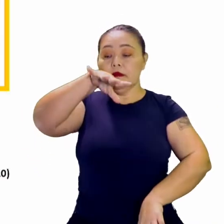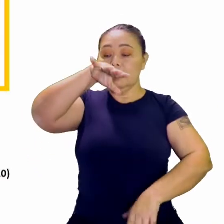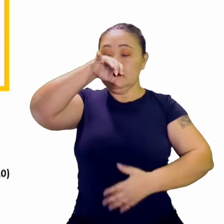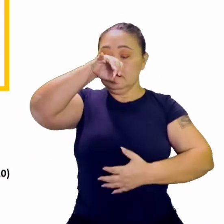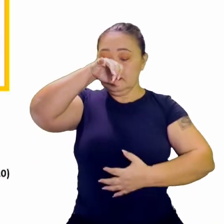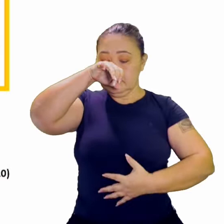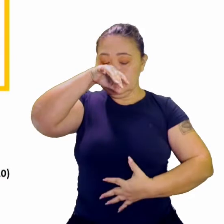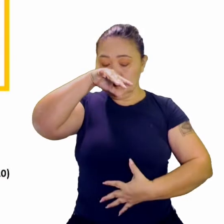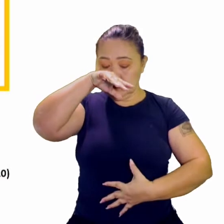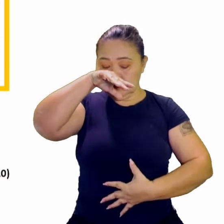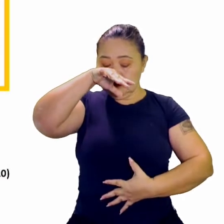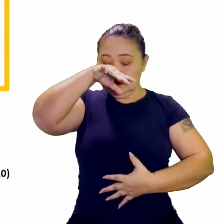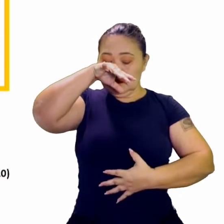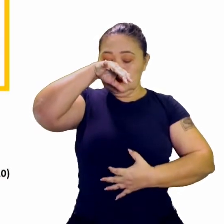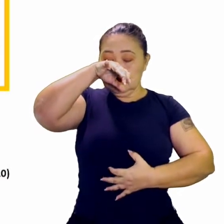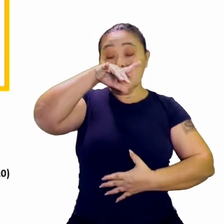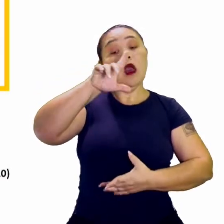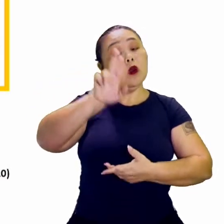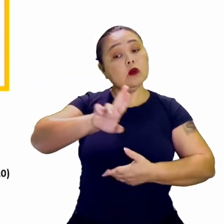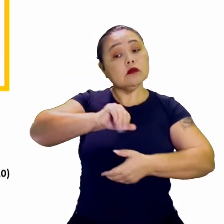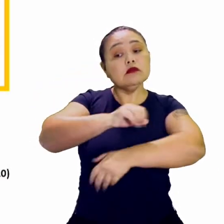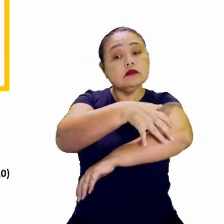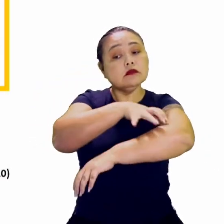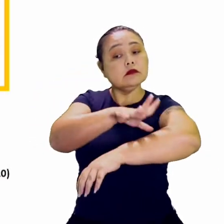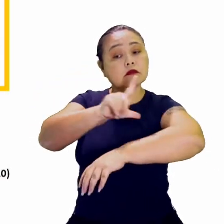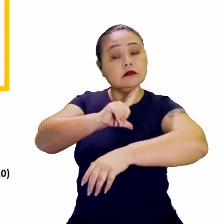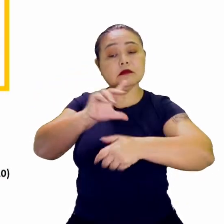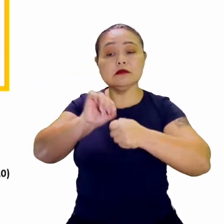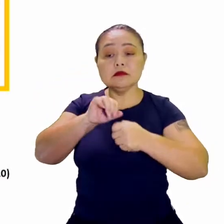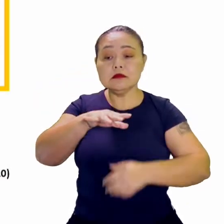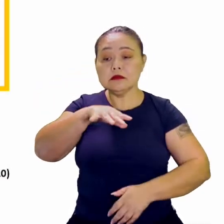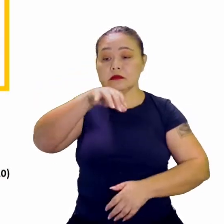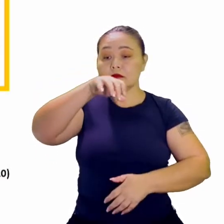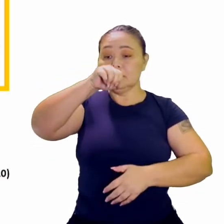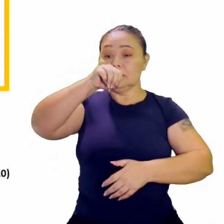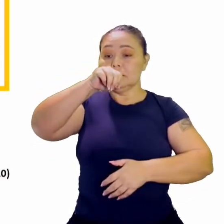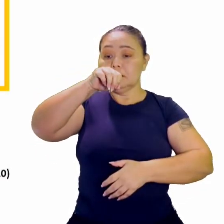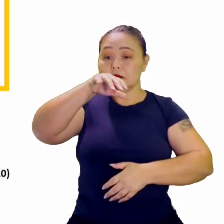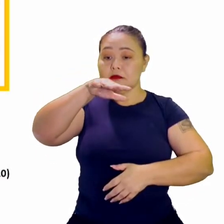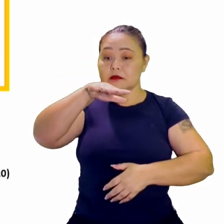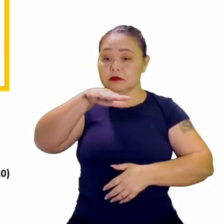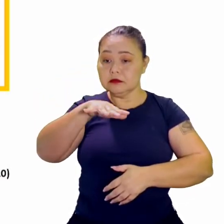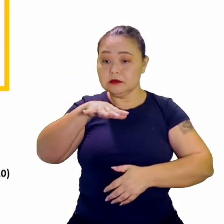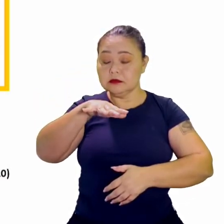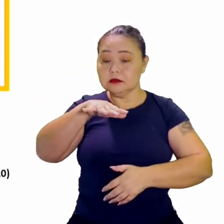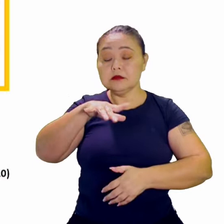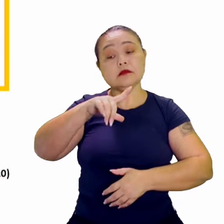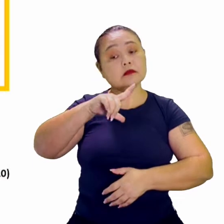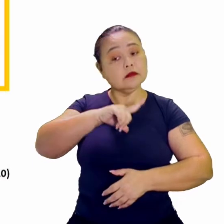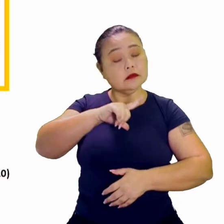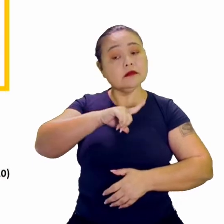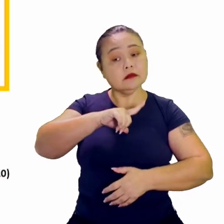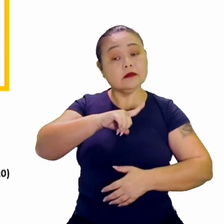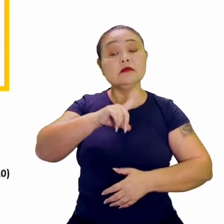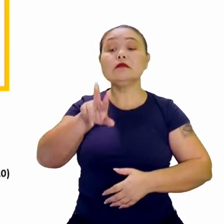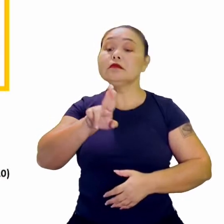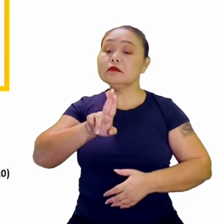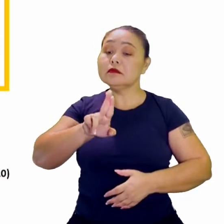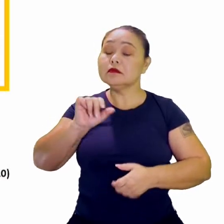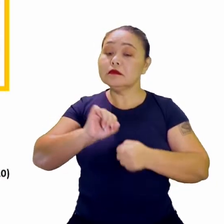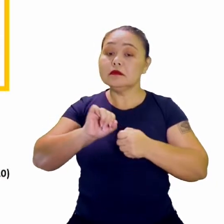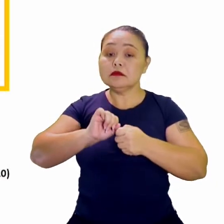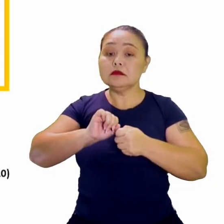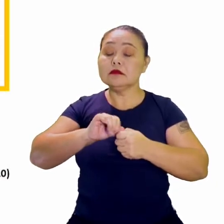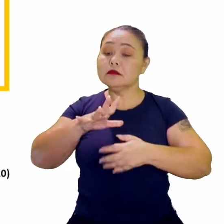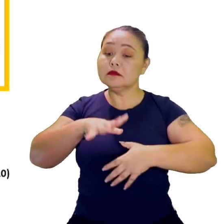gente também utiliza o músculo no processo de inspiração e expiração. Por isso que nós temos o que nós chamamos